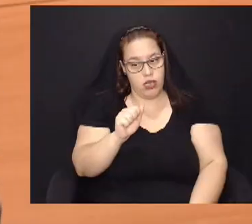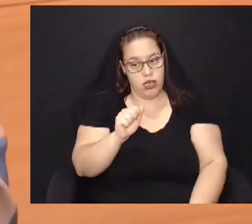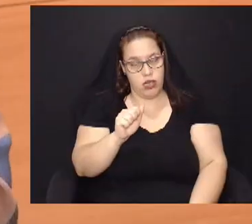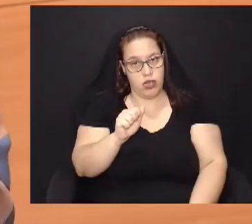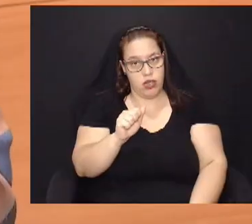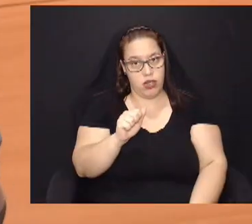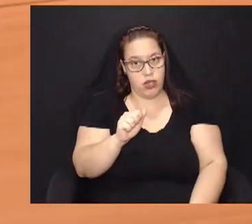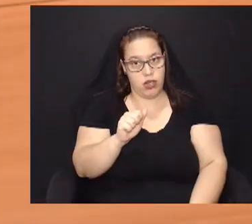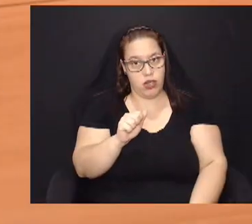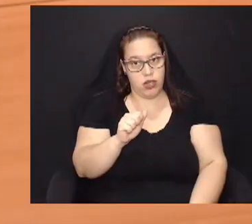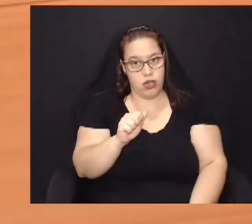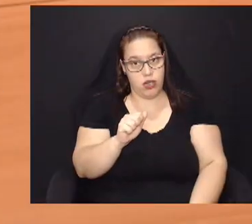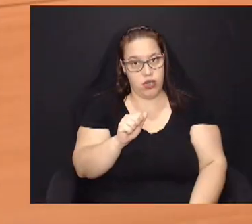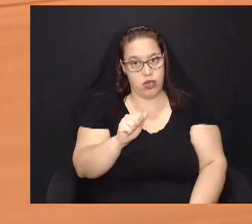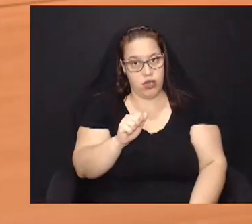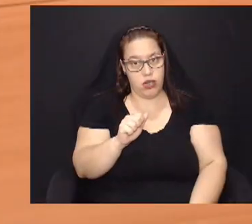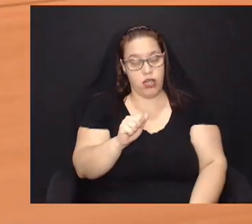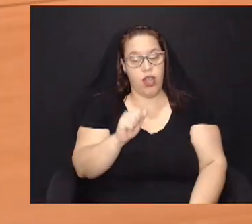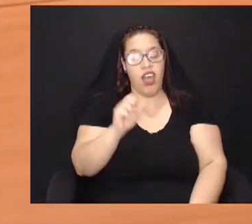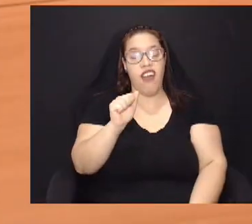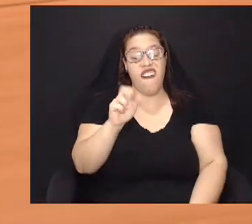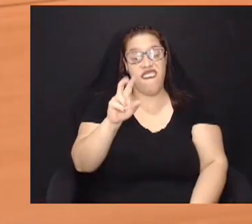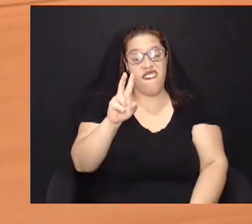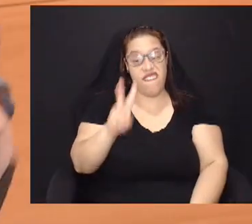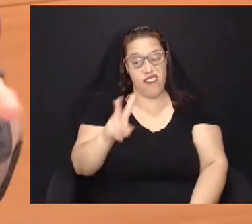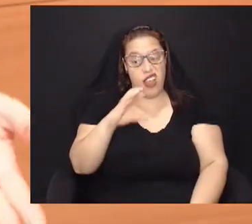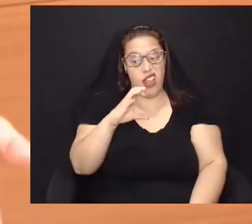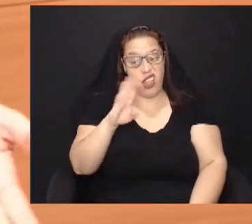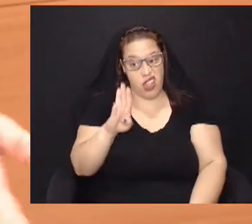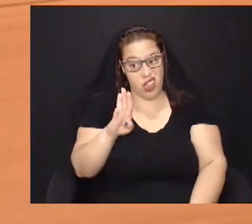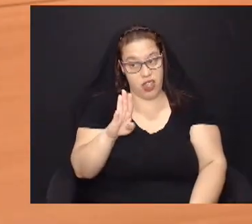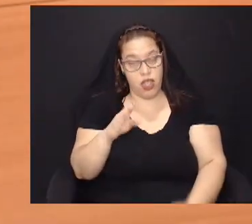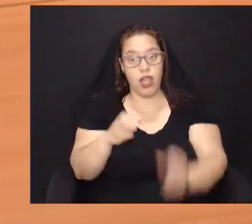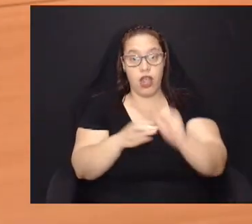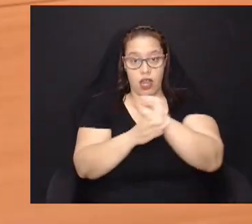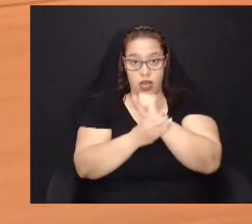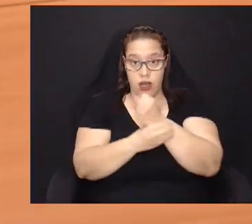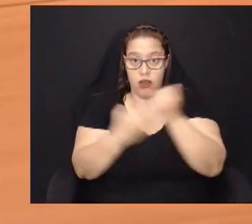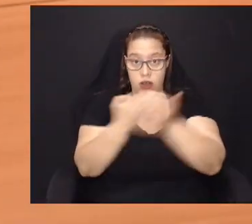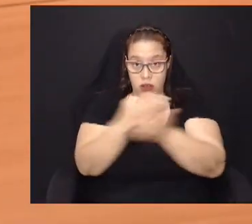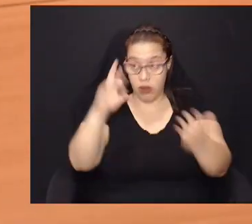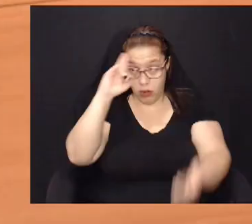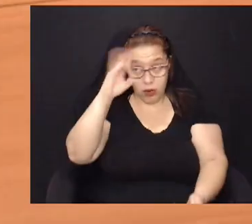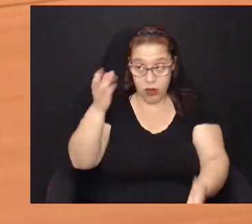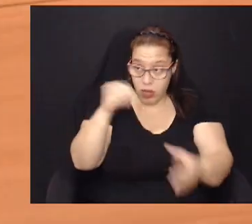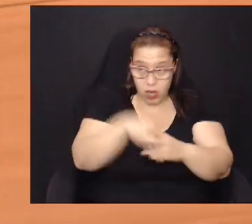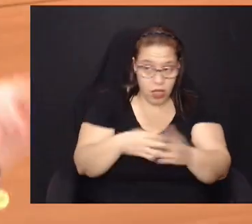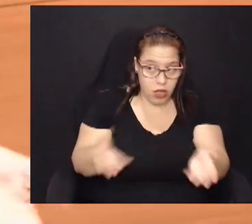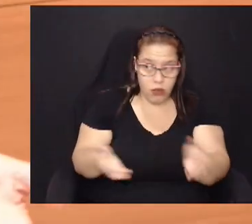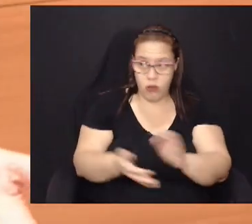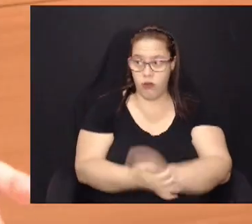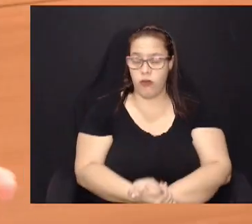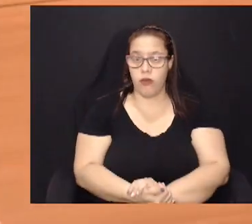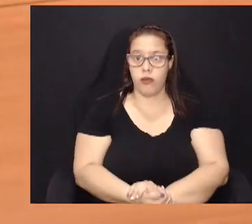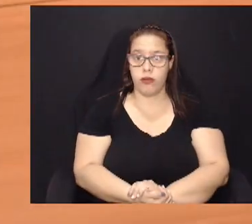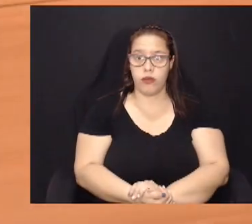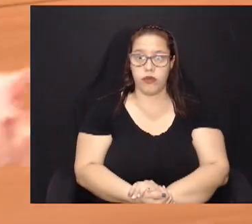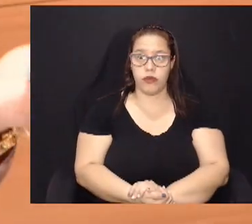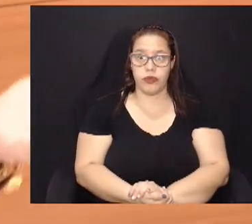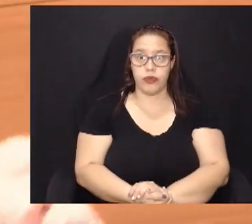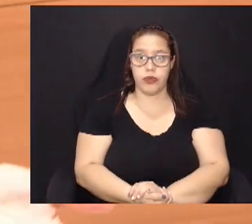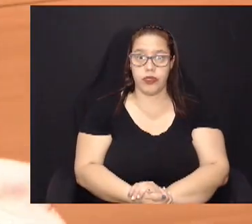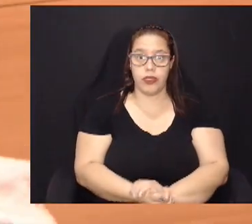de segurança pública e segurança das pessoas, e segurança para vocês também, proprietários que estão lá, porque para acontecer uma